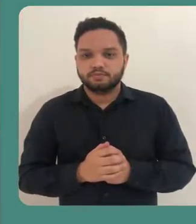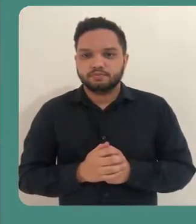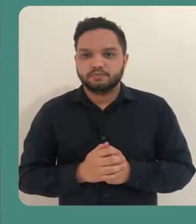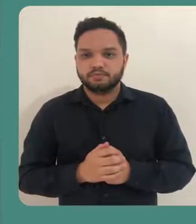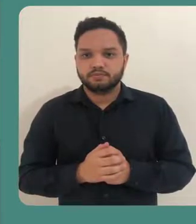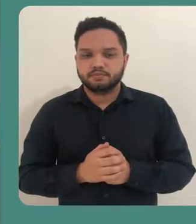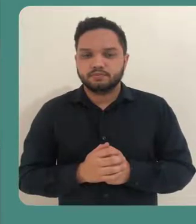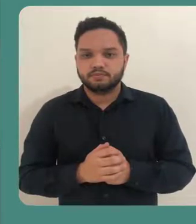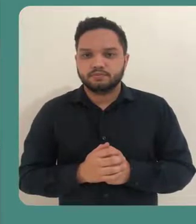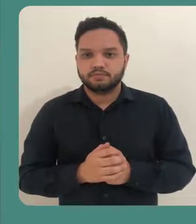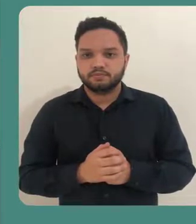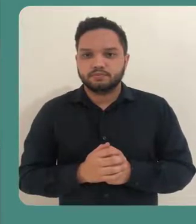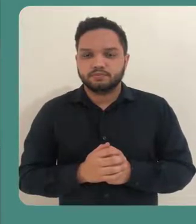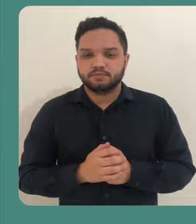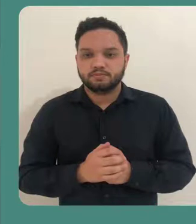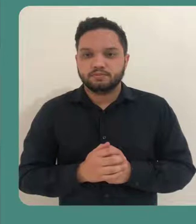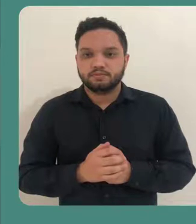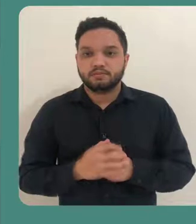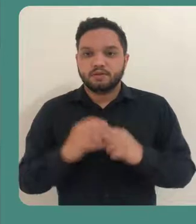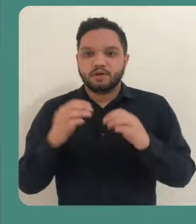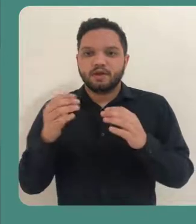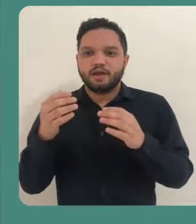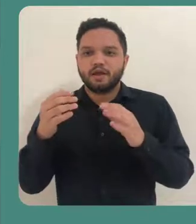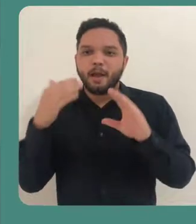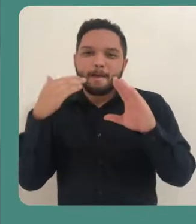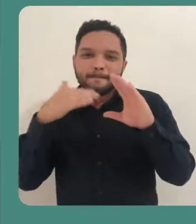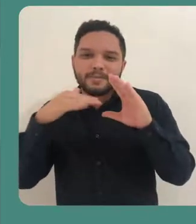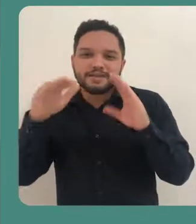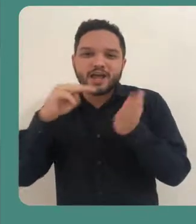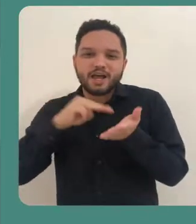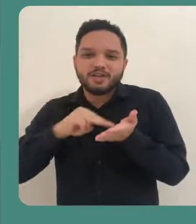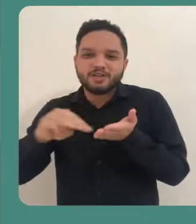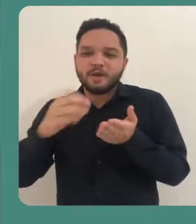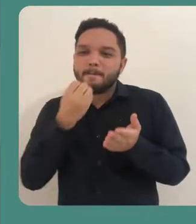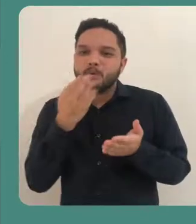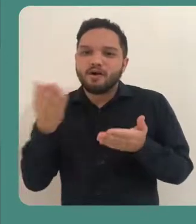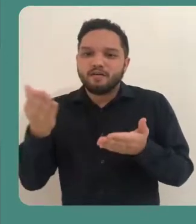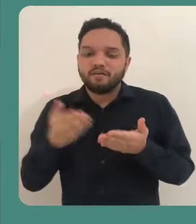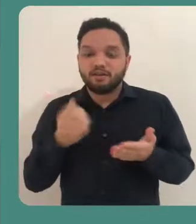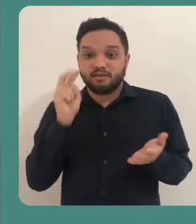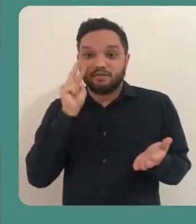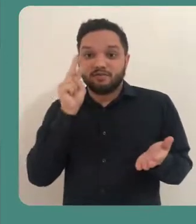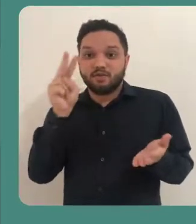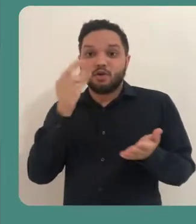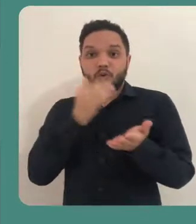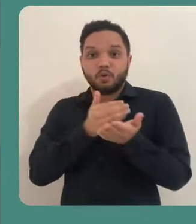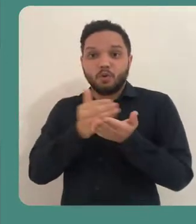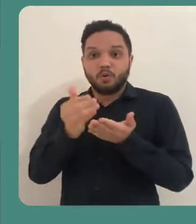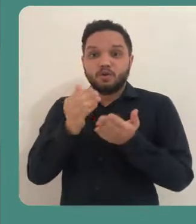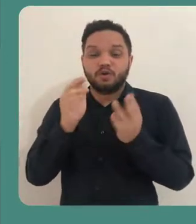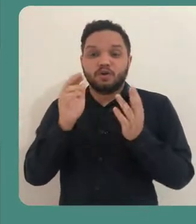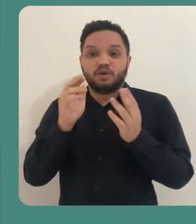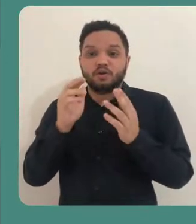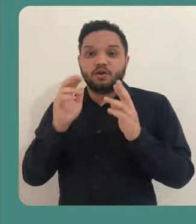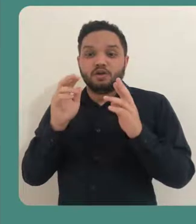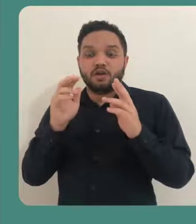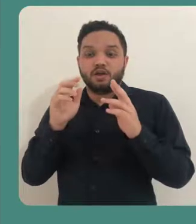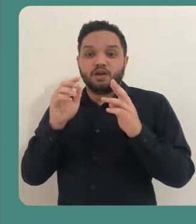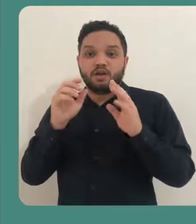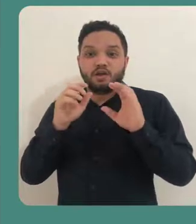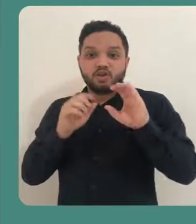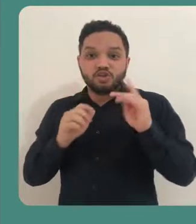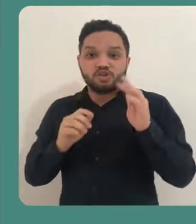e essa mensagem de boas-vindas ela vai aparecer logo no início da sessão de chá no espaço